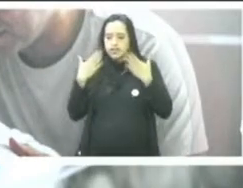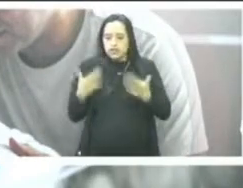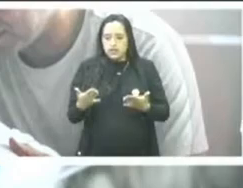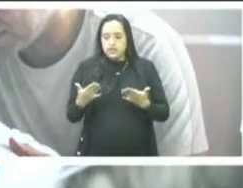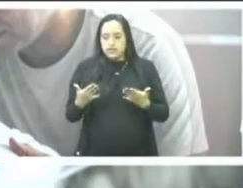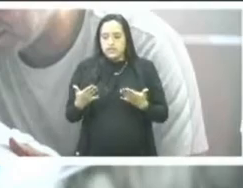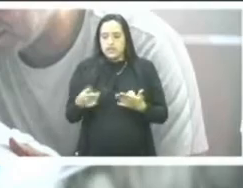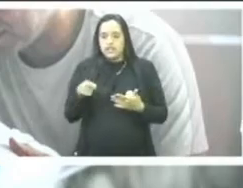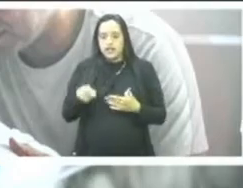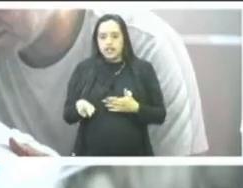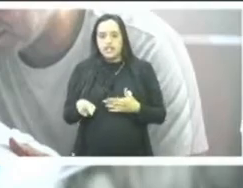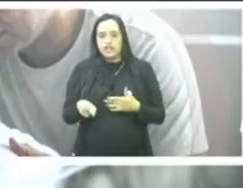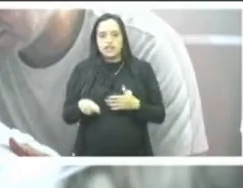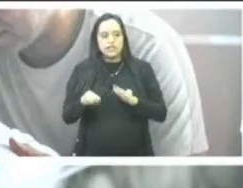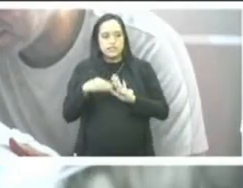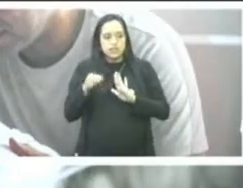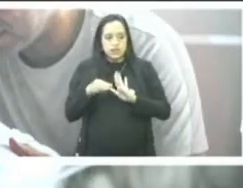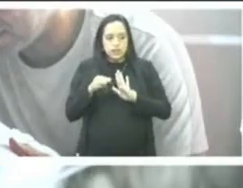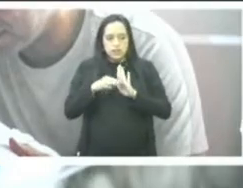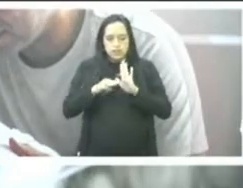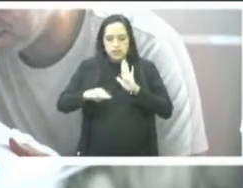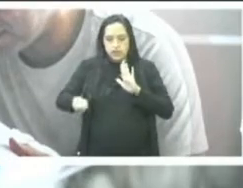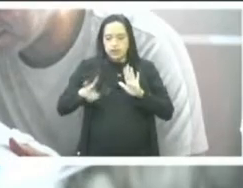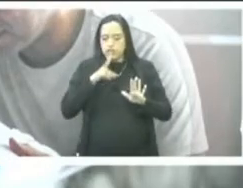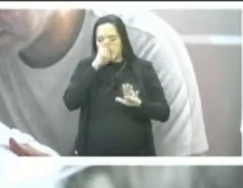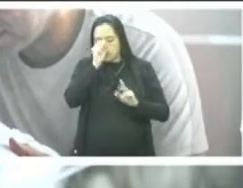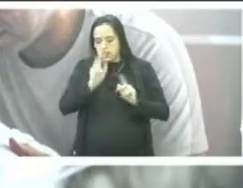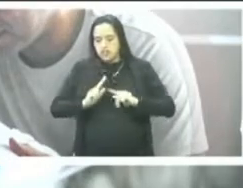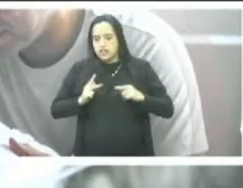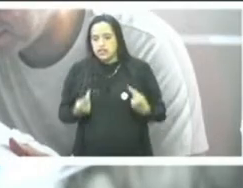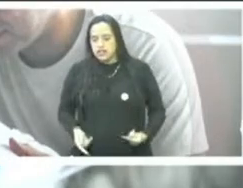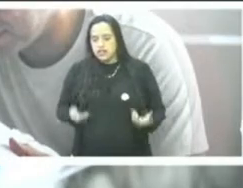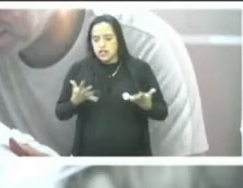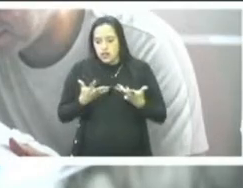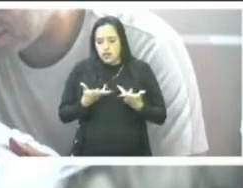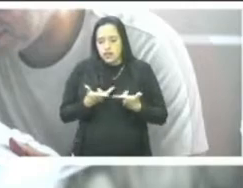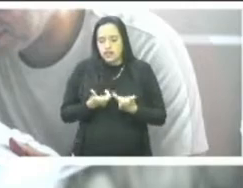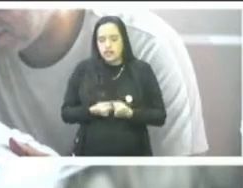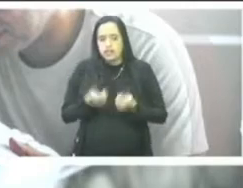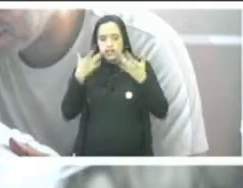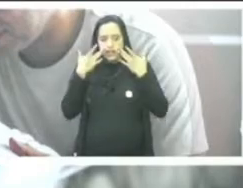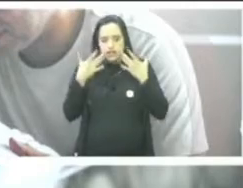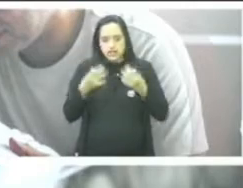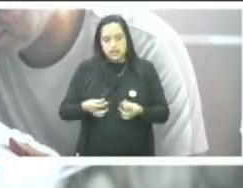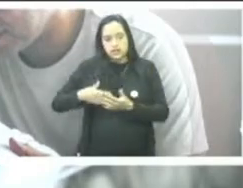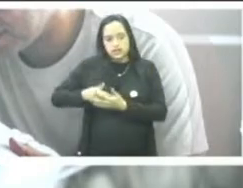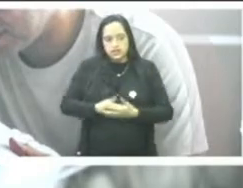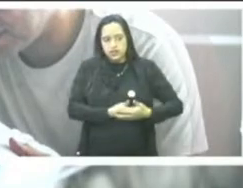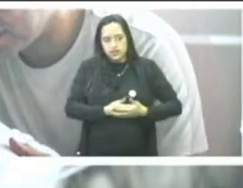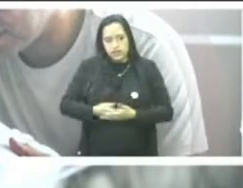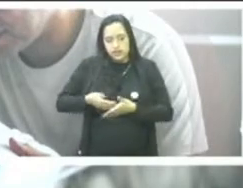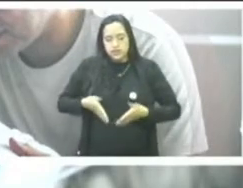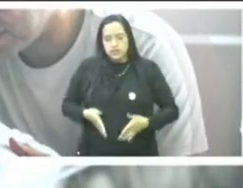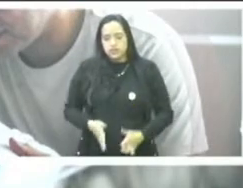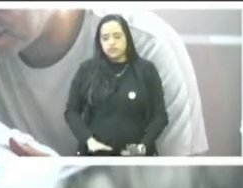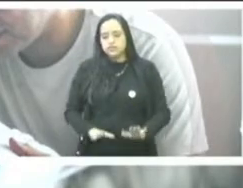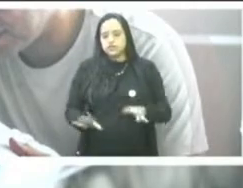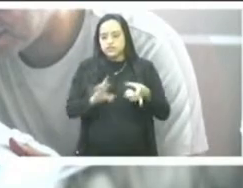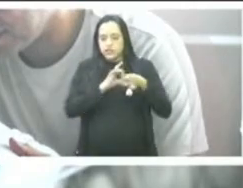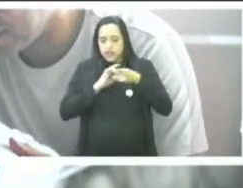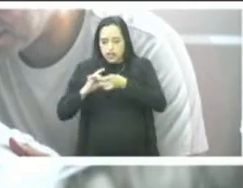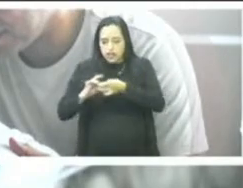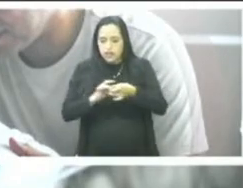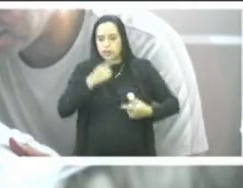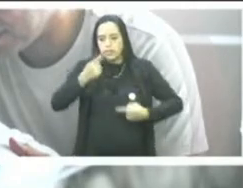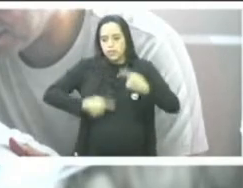apresentação, o método Canguru fortalece a humanização e a qualidade, né, da atenção neonatal, a integração